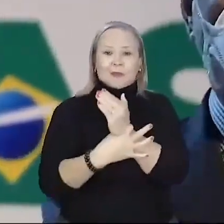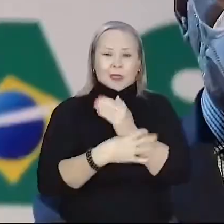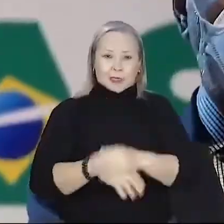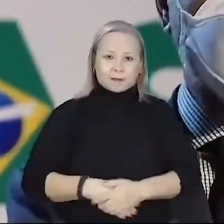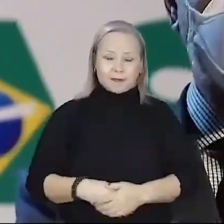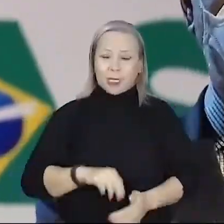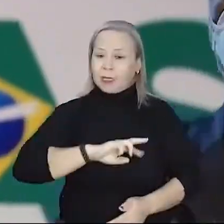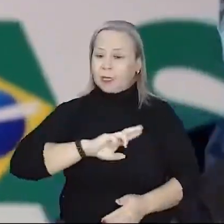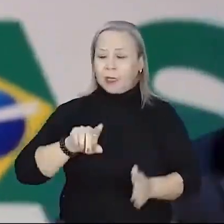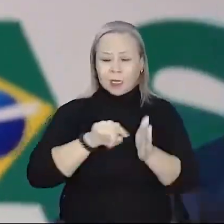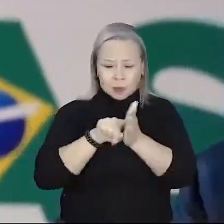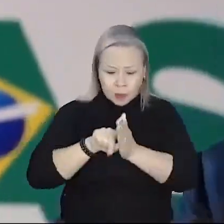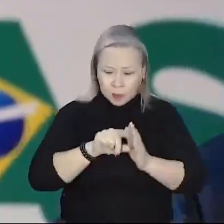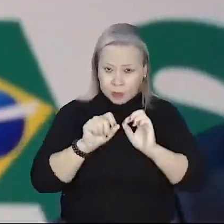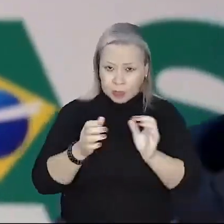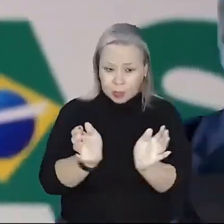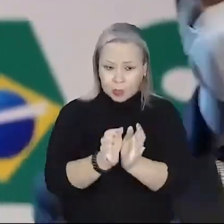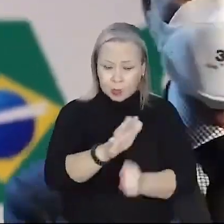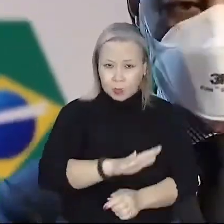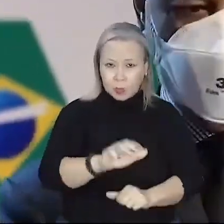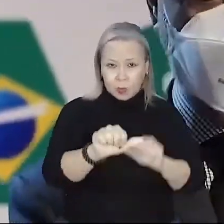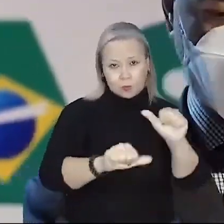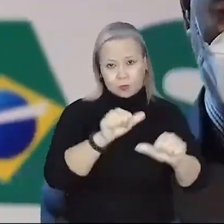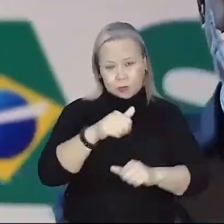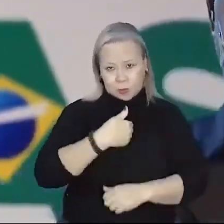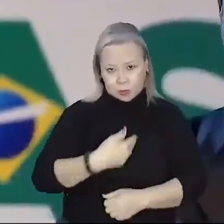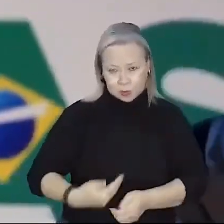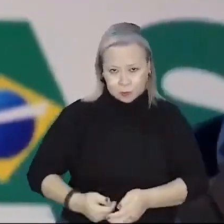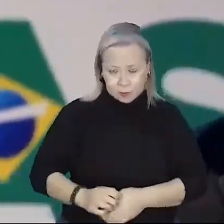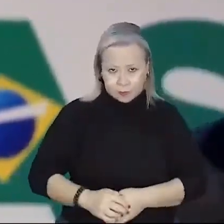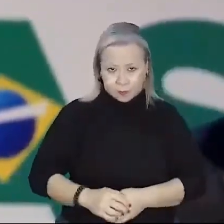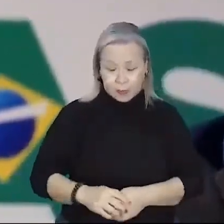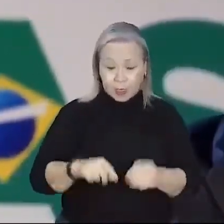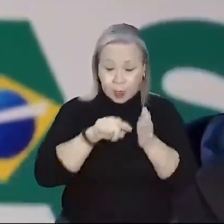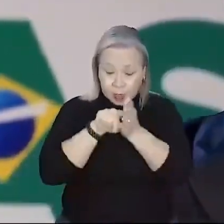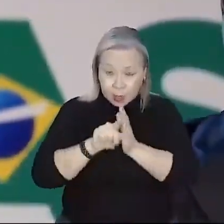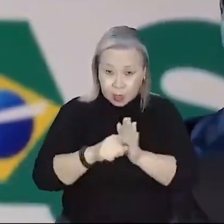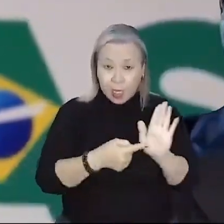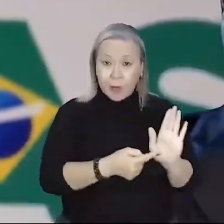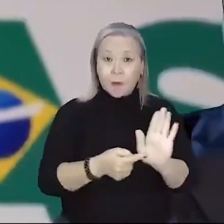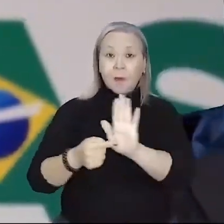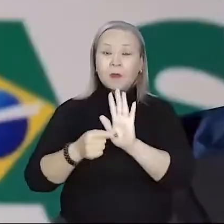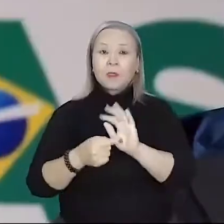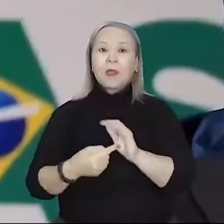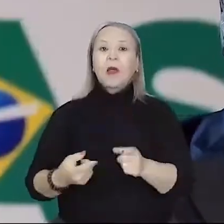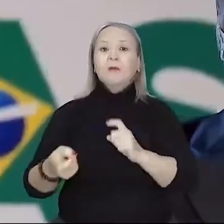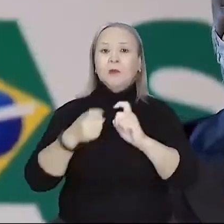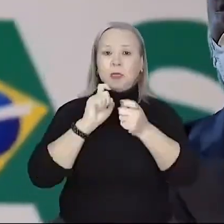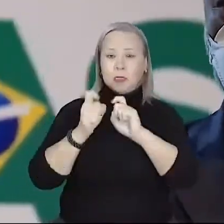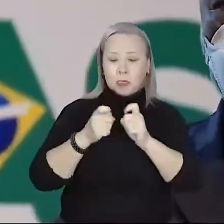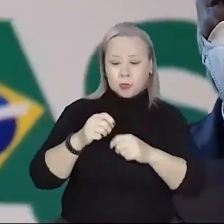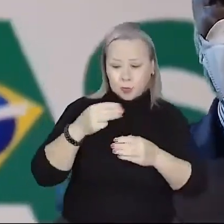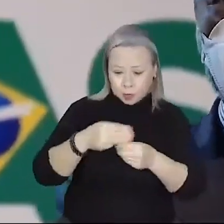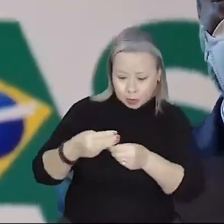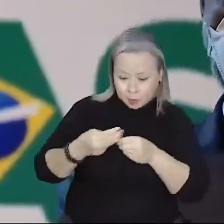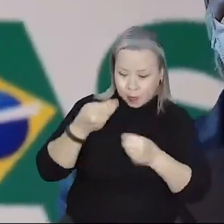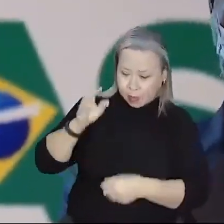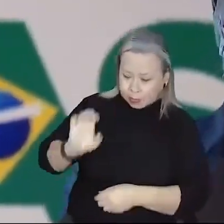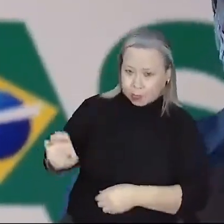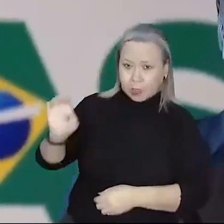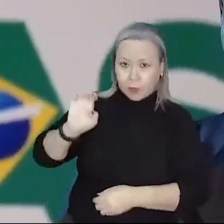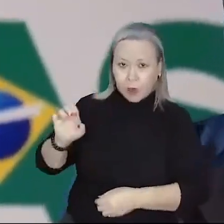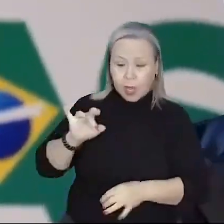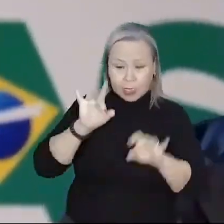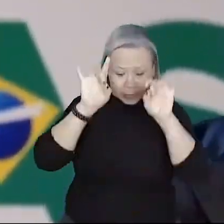é o diagnóstico apenas do grupo de transição. Ele é o diagnóstico apontado pelos gestores municipais, pelos gestores estaduais,